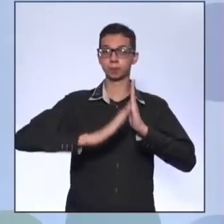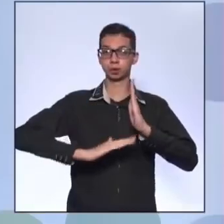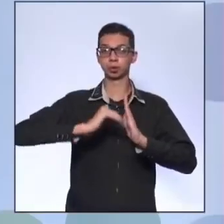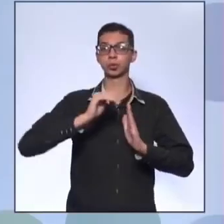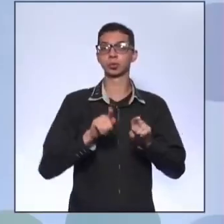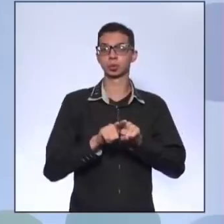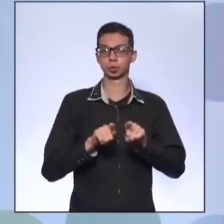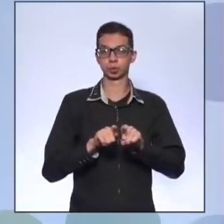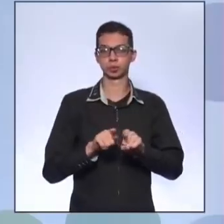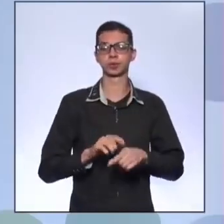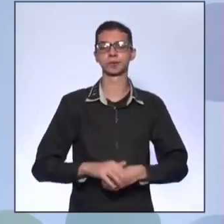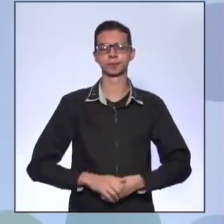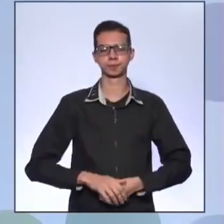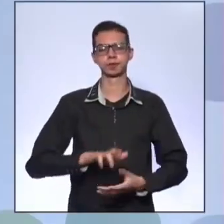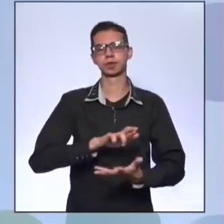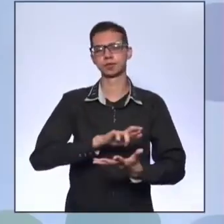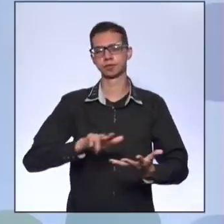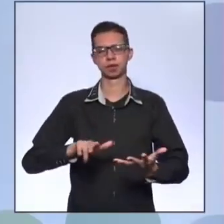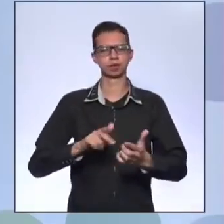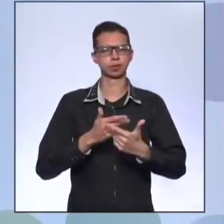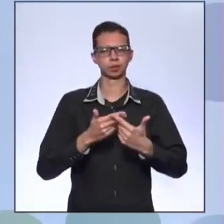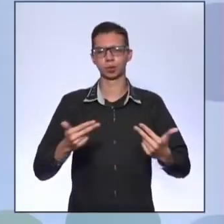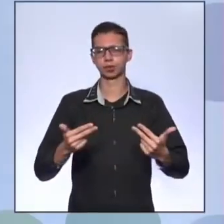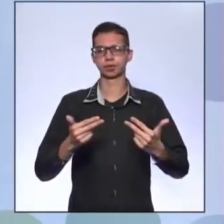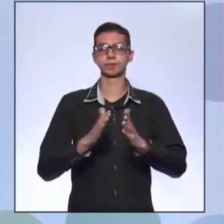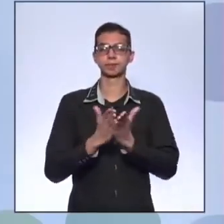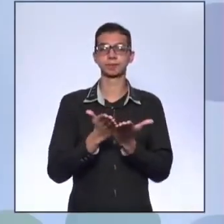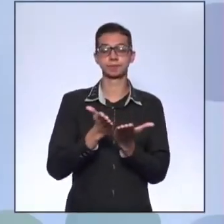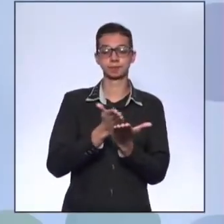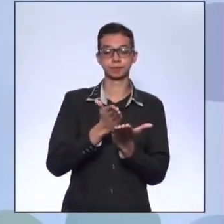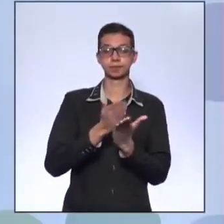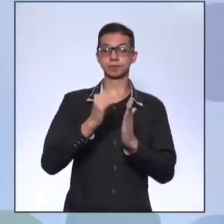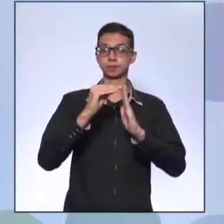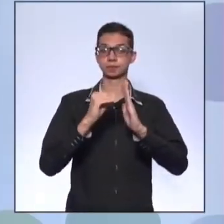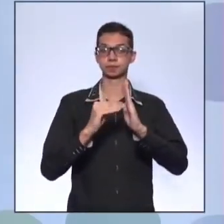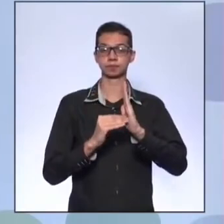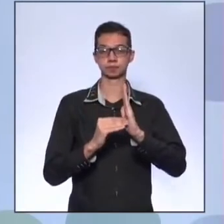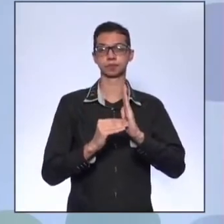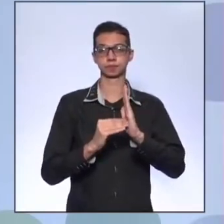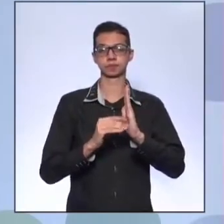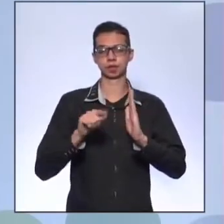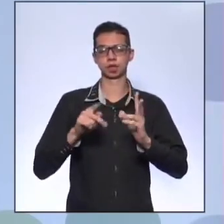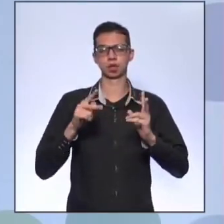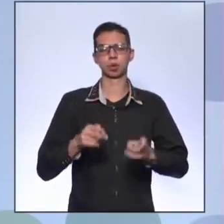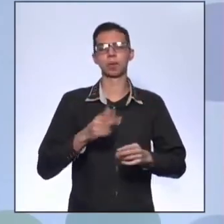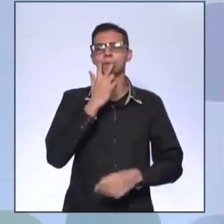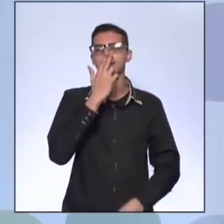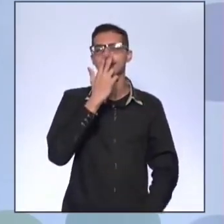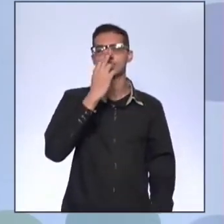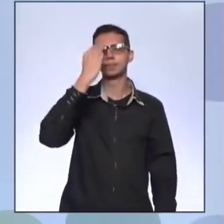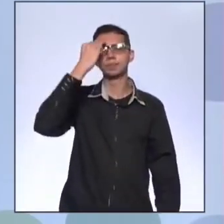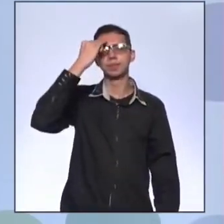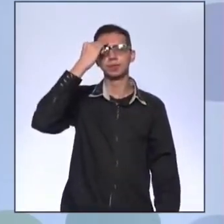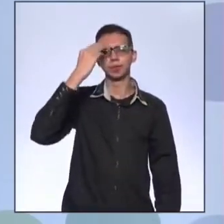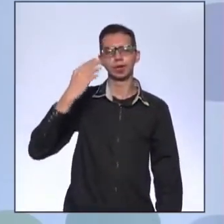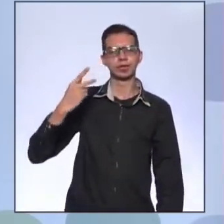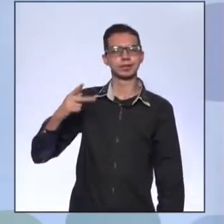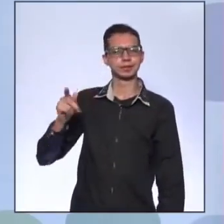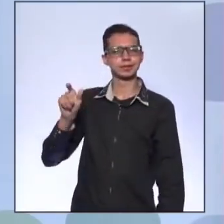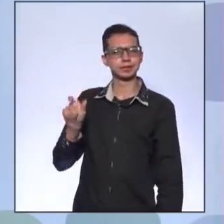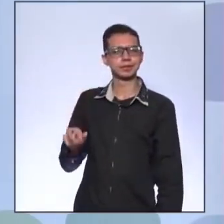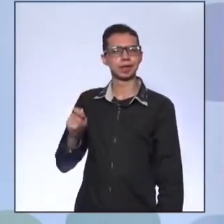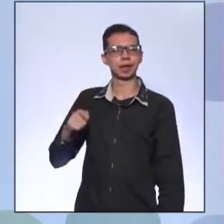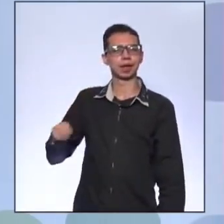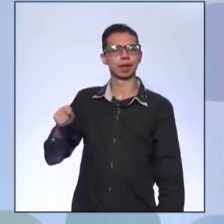são colocados dentro deste livro. Ele funciona como se fosse um livro de memória daquele artista. Só que, ao mesmo tempo, ele se torna